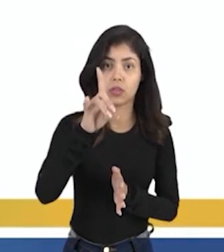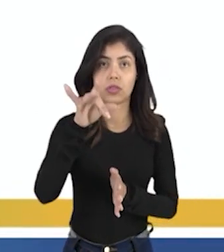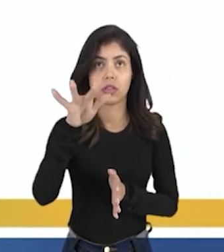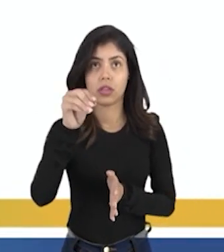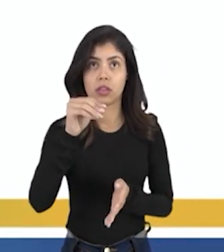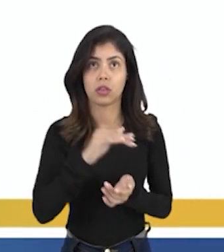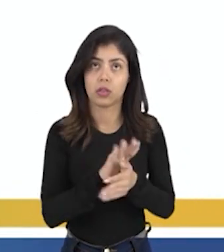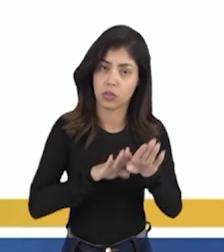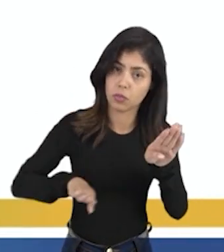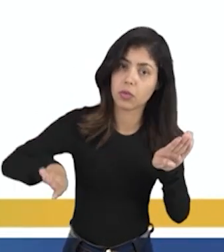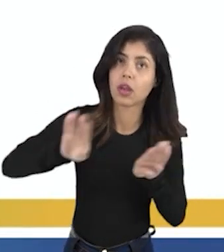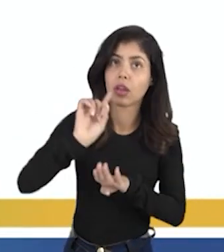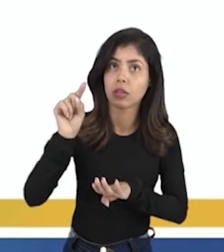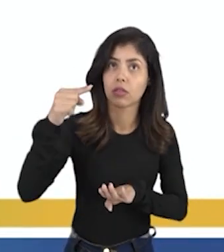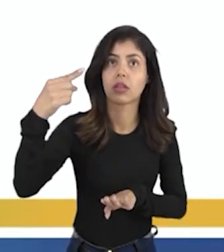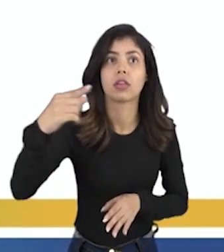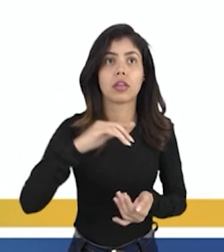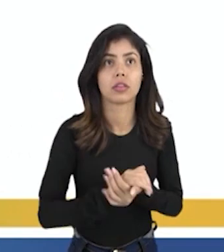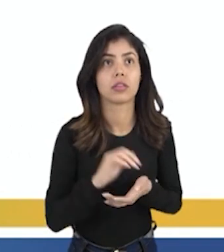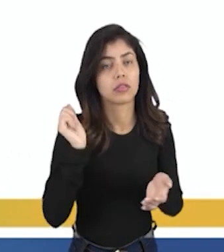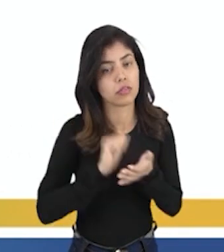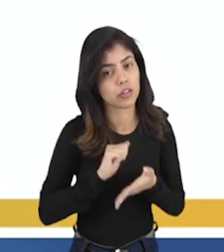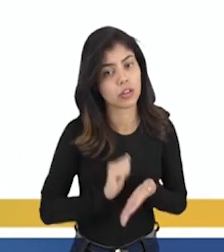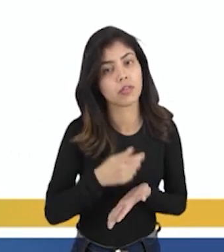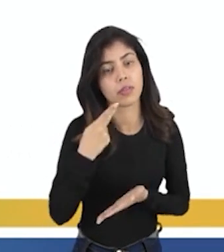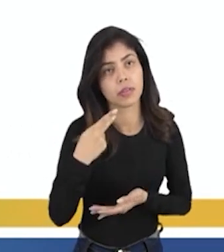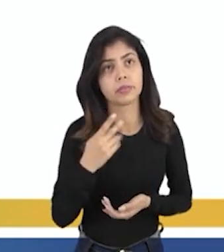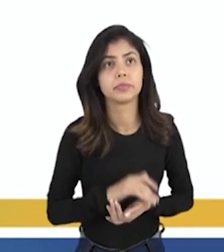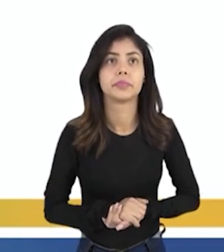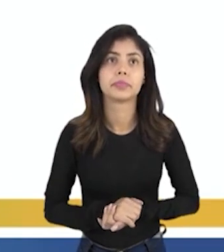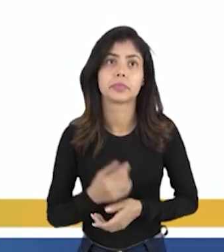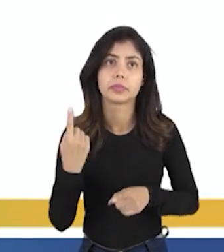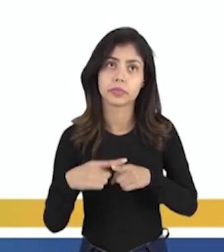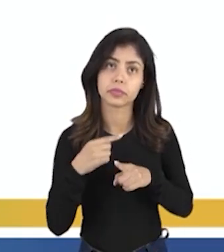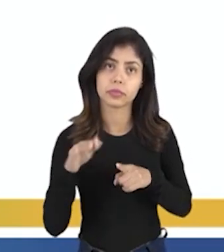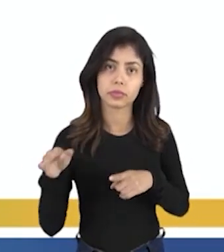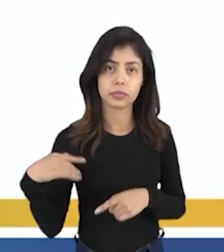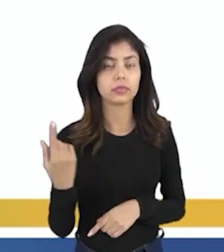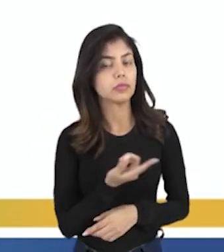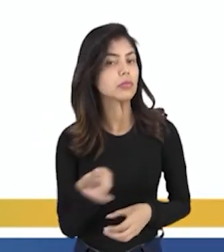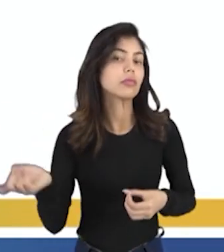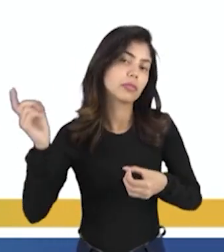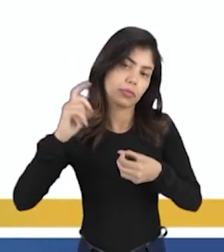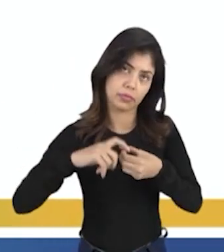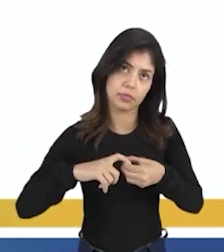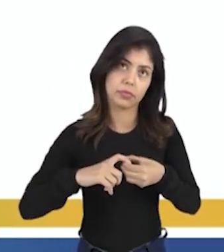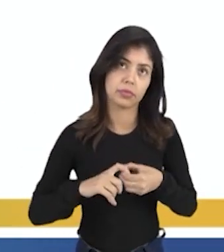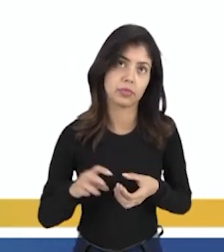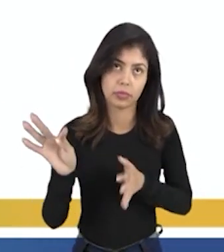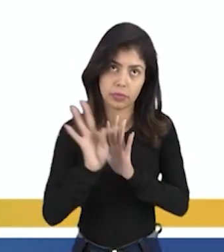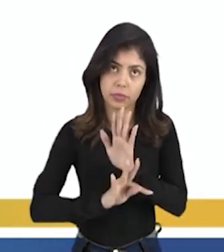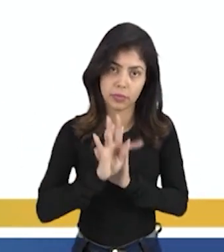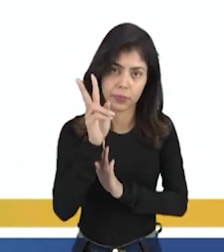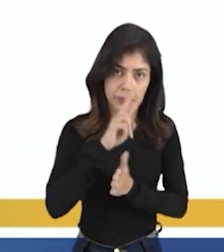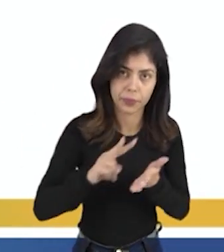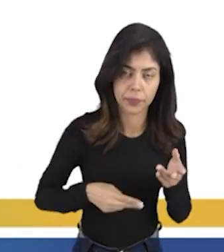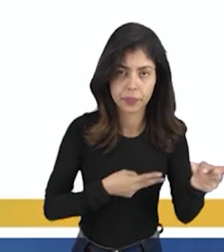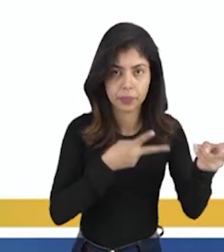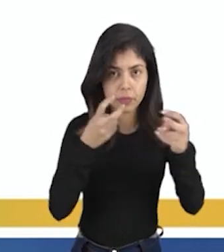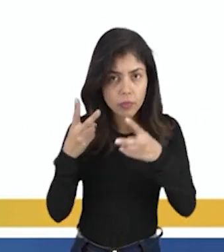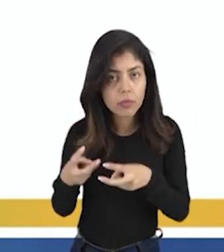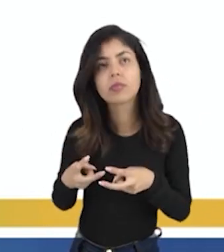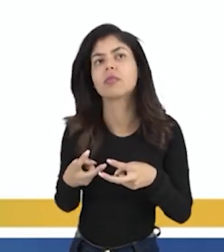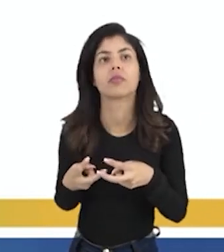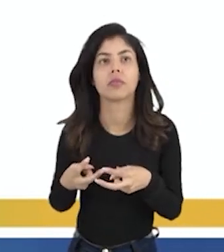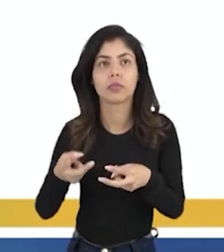se sobrepõe àquilo que está sendo dito. Porque quando nós retornamos no texto para ler e para